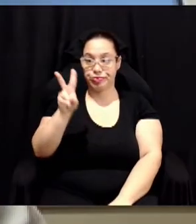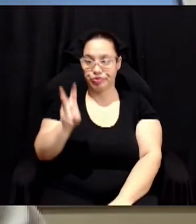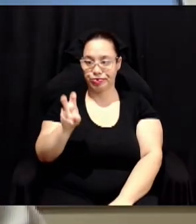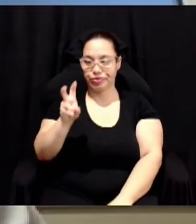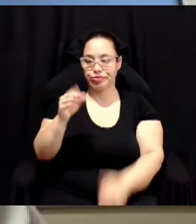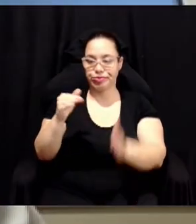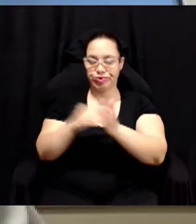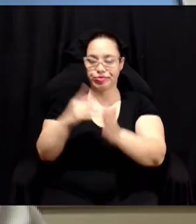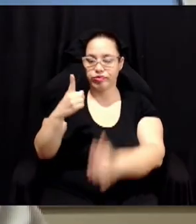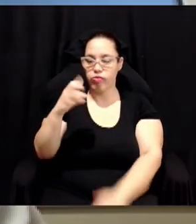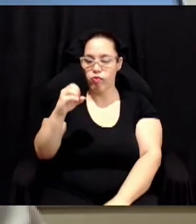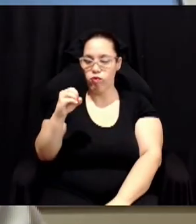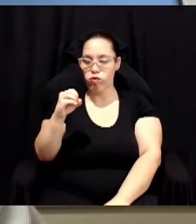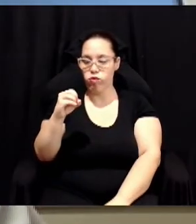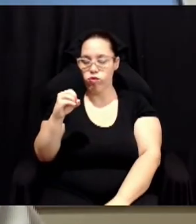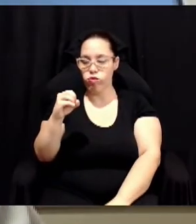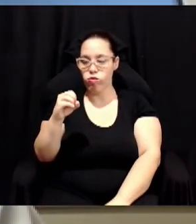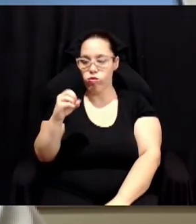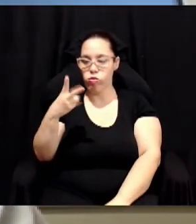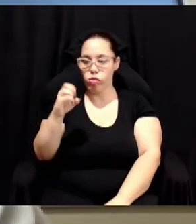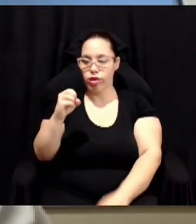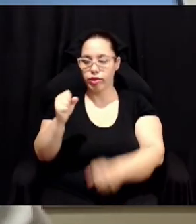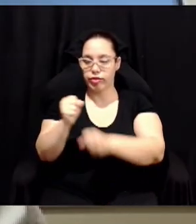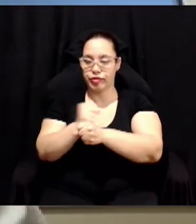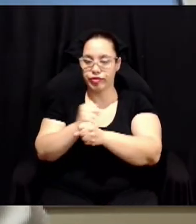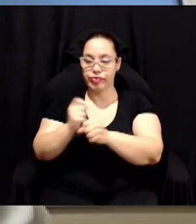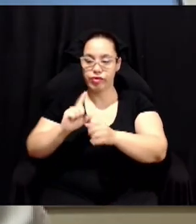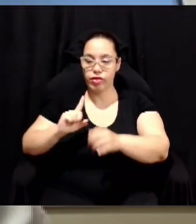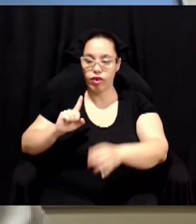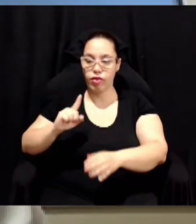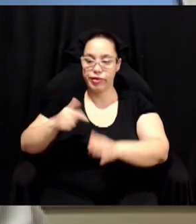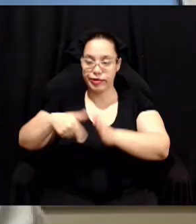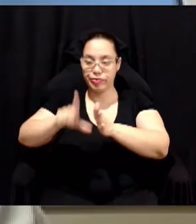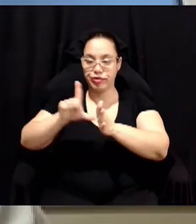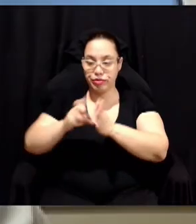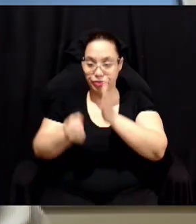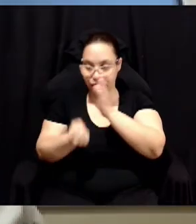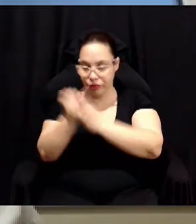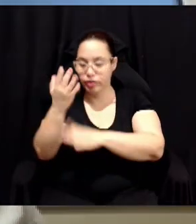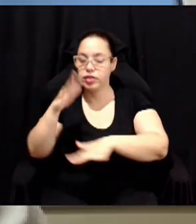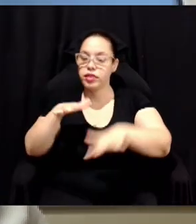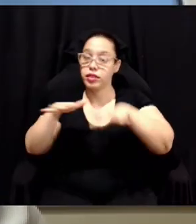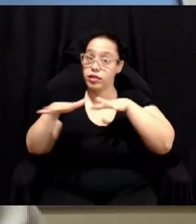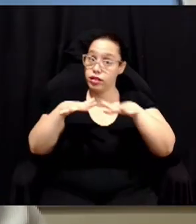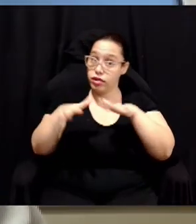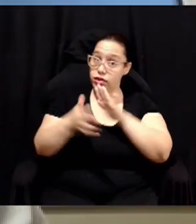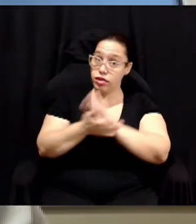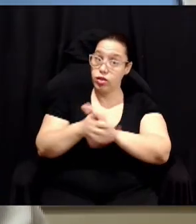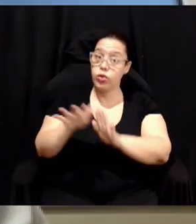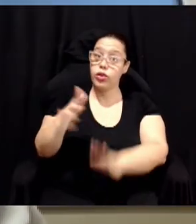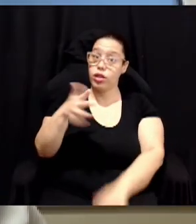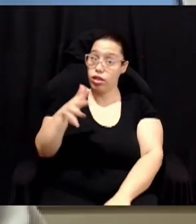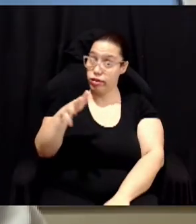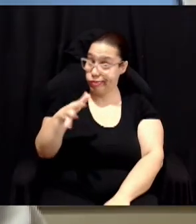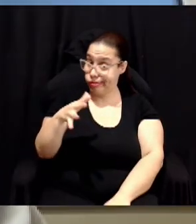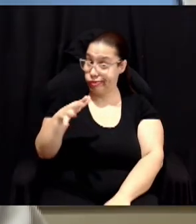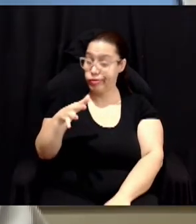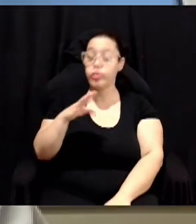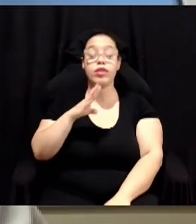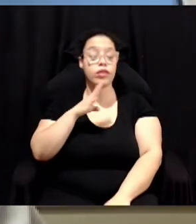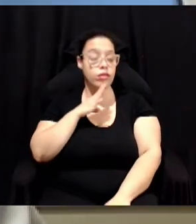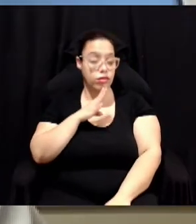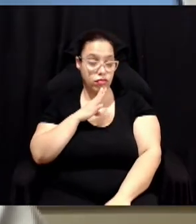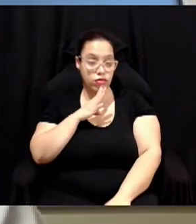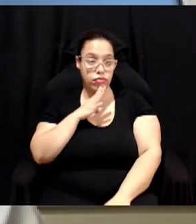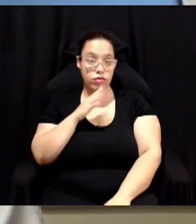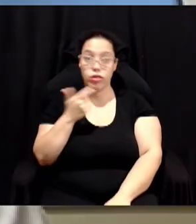de aparecerem os sintomas dito motores. E os sintomas motores são o tremor conhecido, que é um tremor que não é um